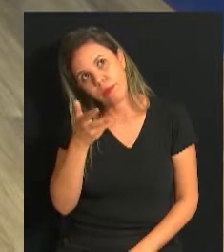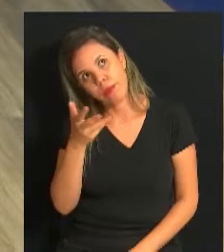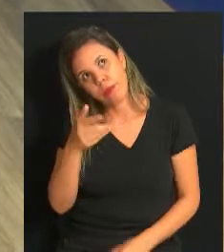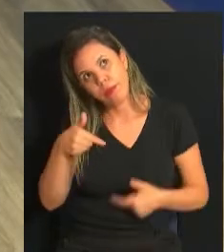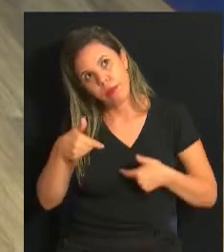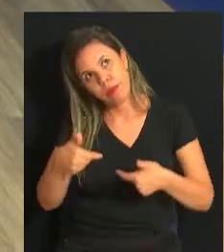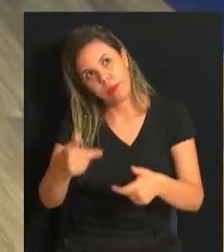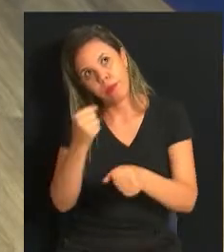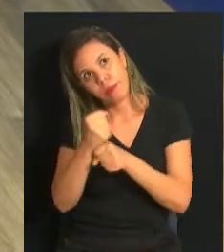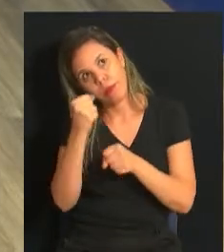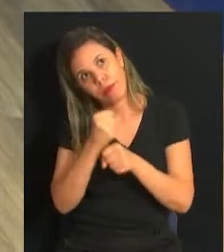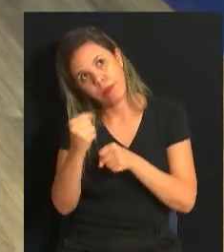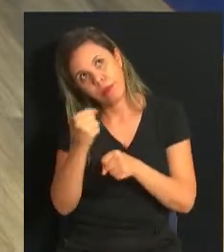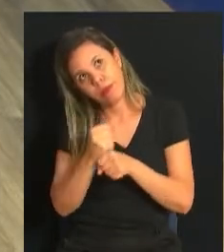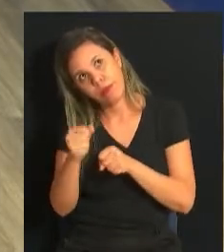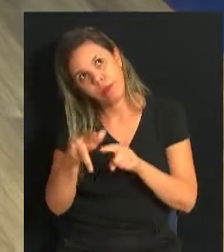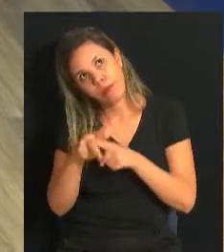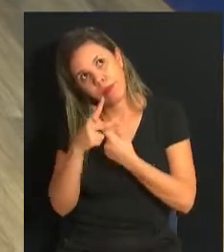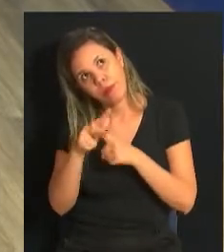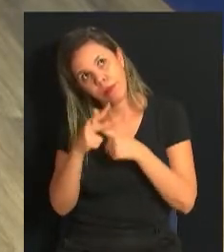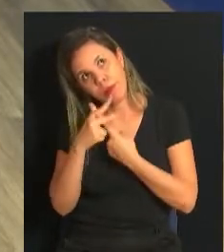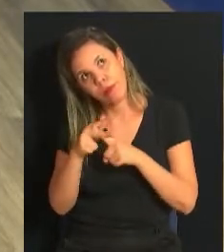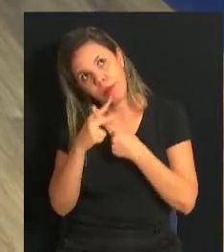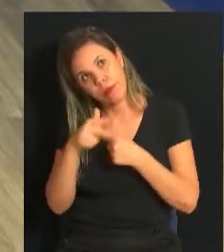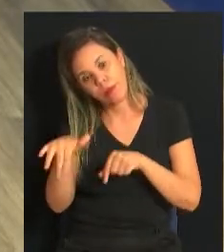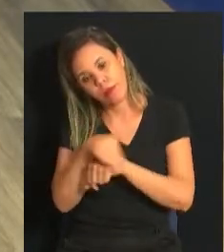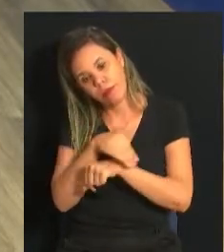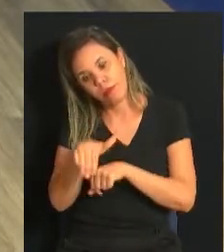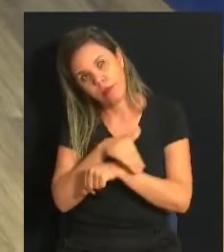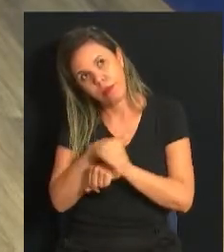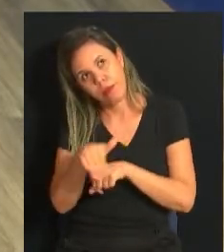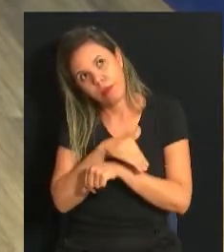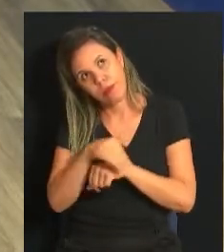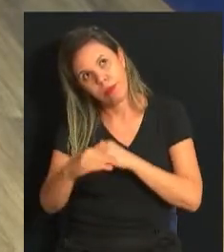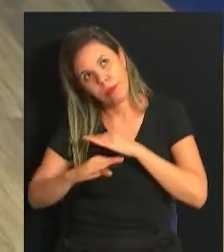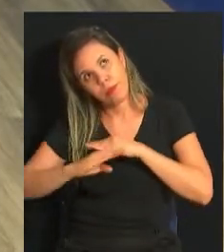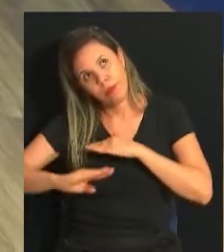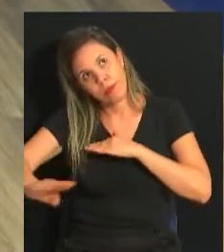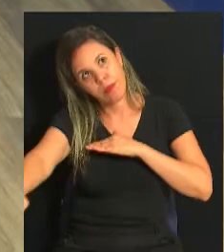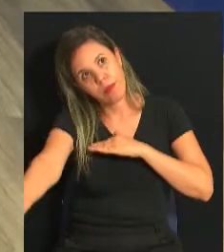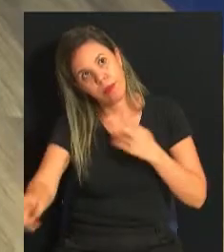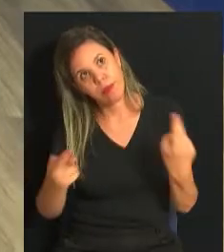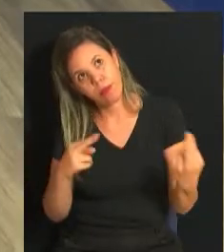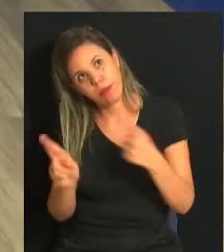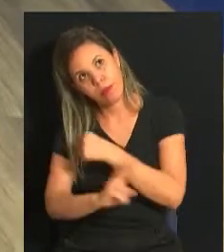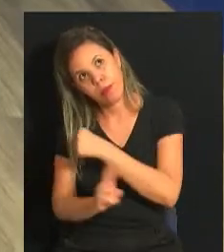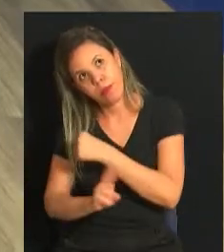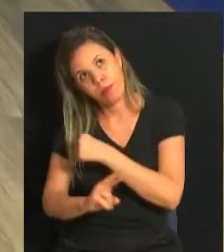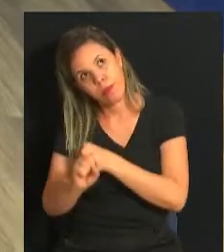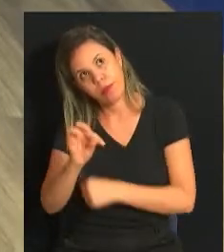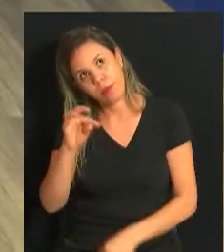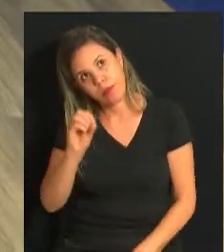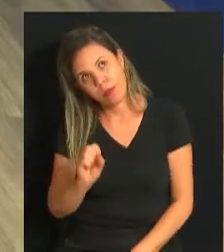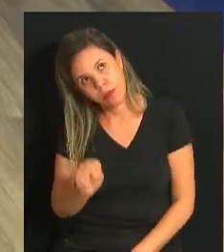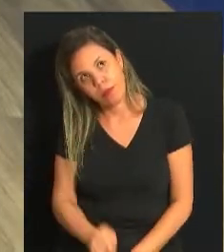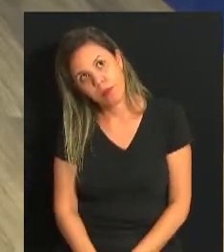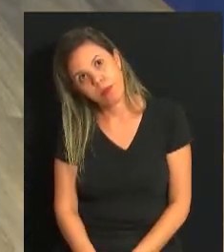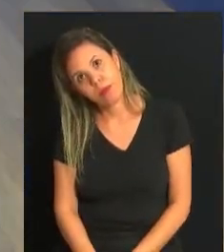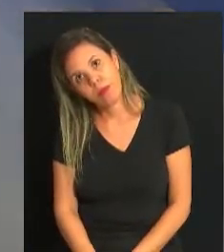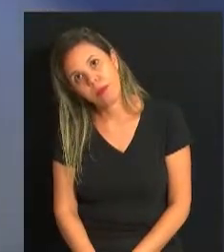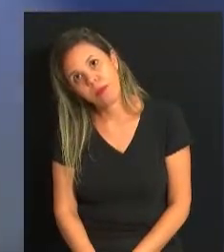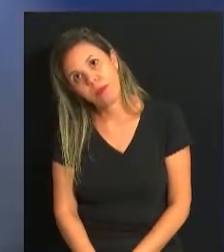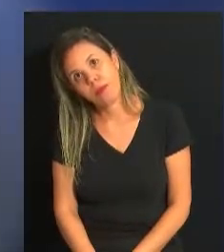efetuadas obras de recapeamento e também manutenção na Rodovia Santos Dumont